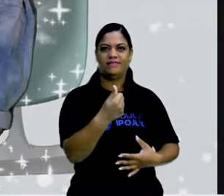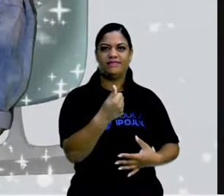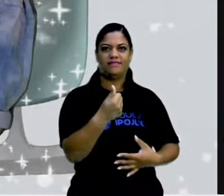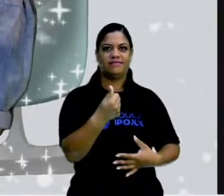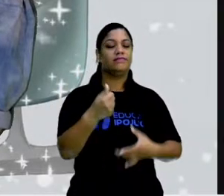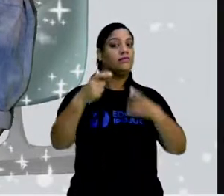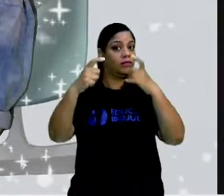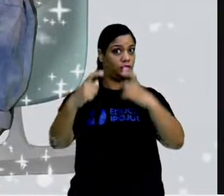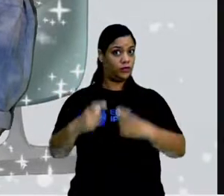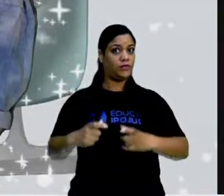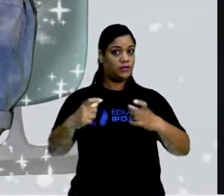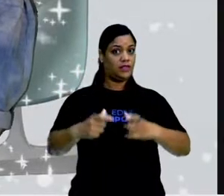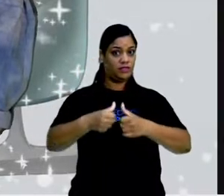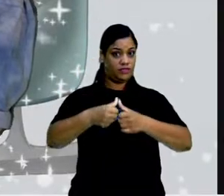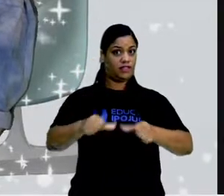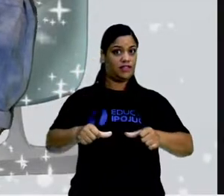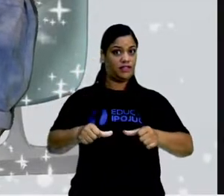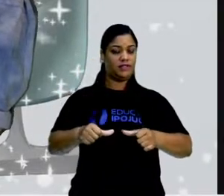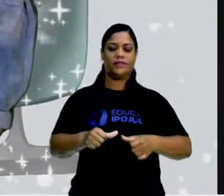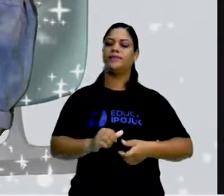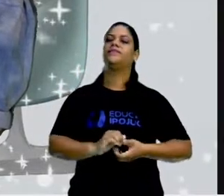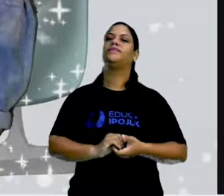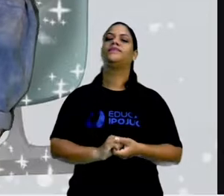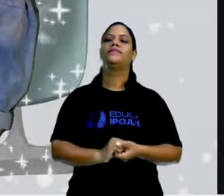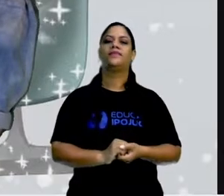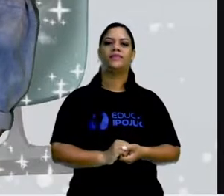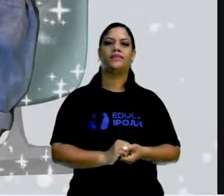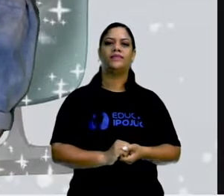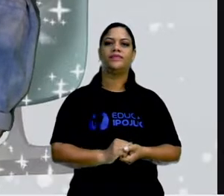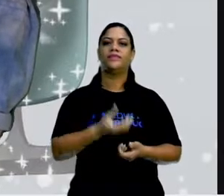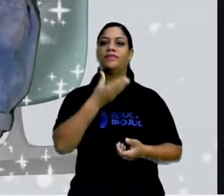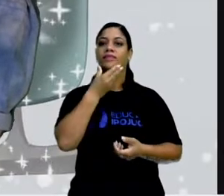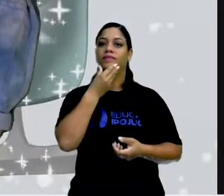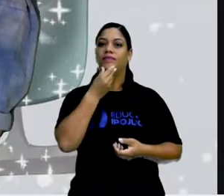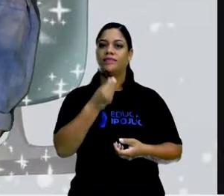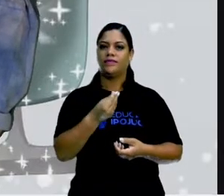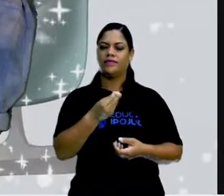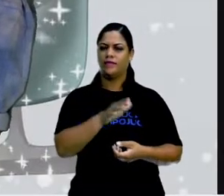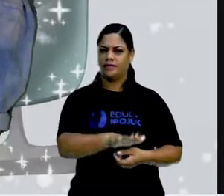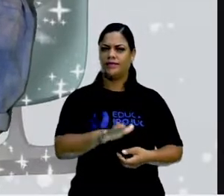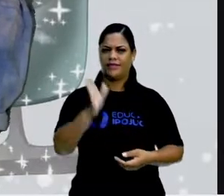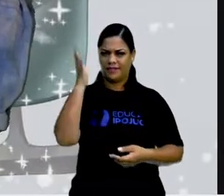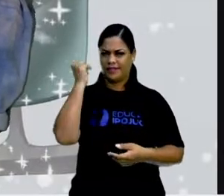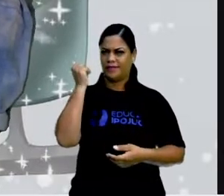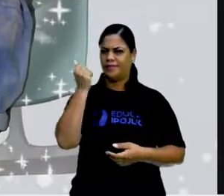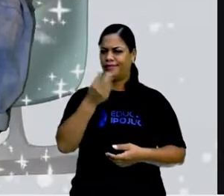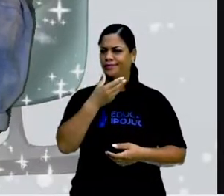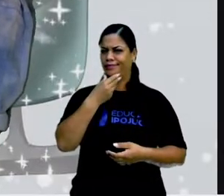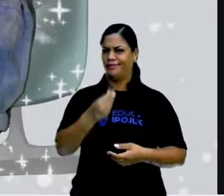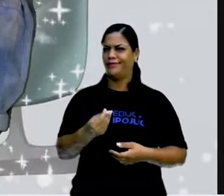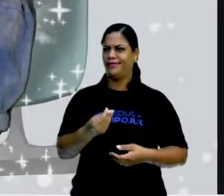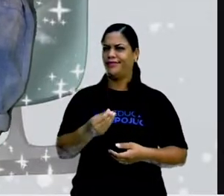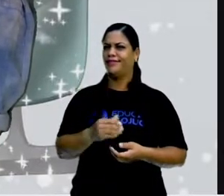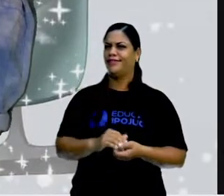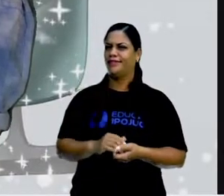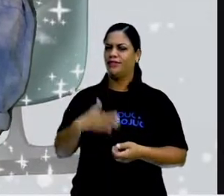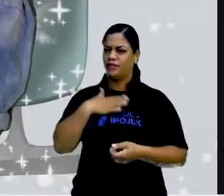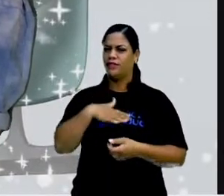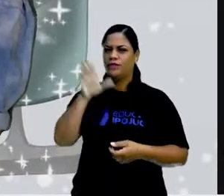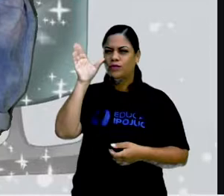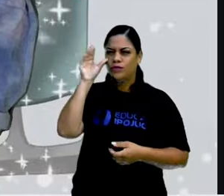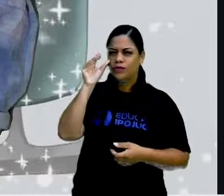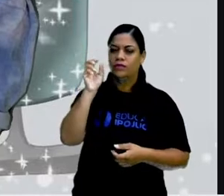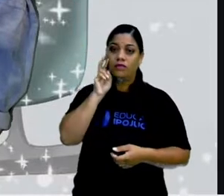pra lá, pra esse local onde ele estava. E o menino, tu sabe que tem menino que é enxerido na leiturinha.